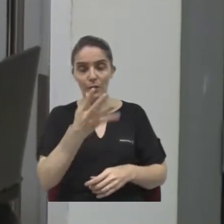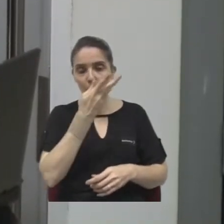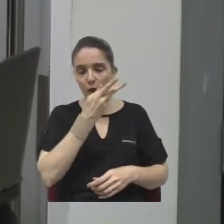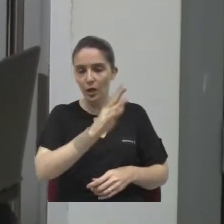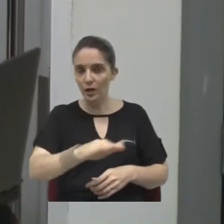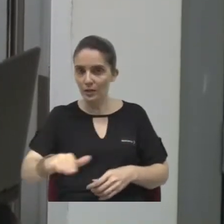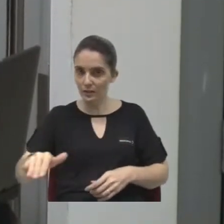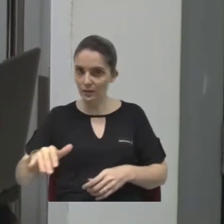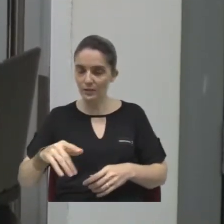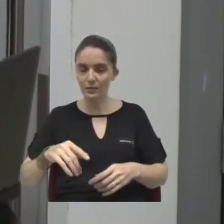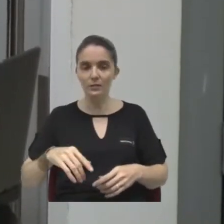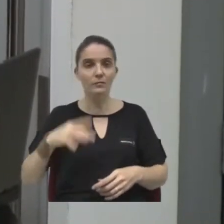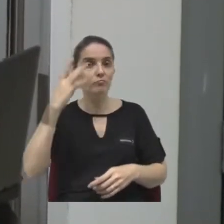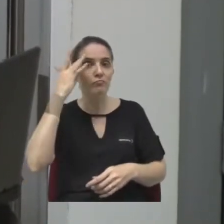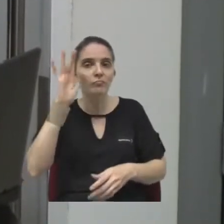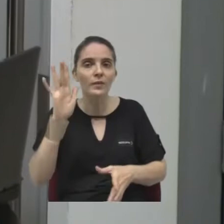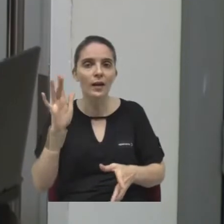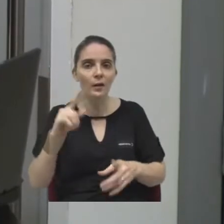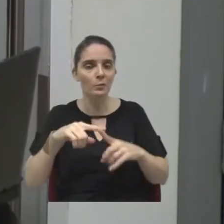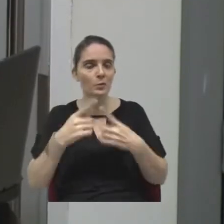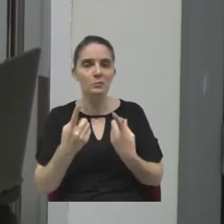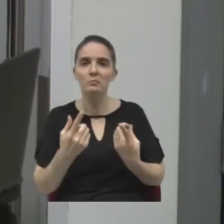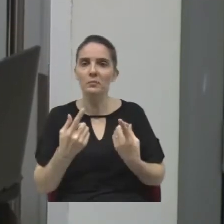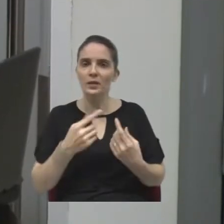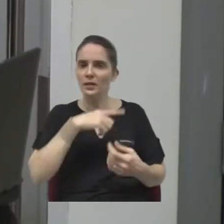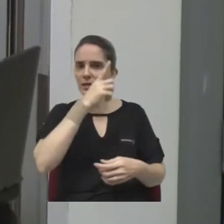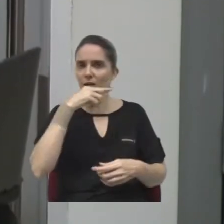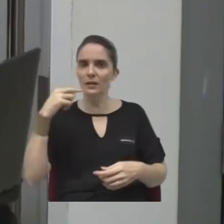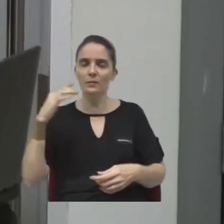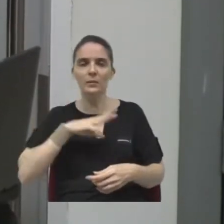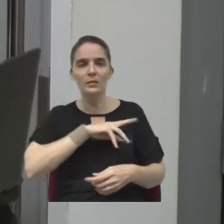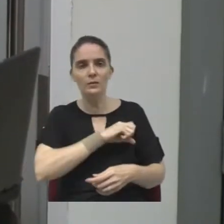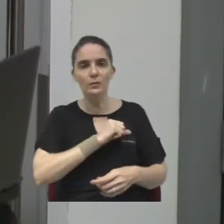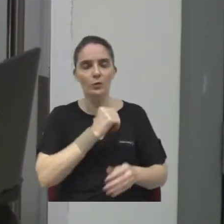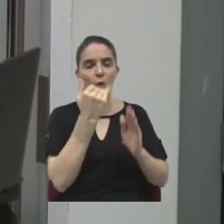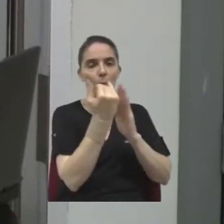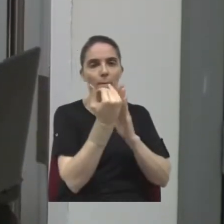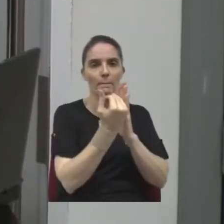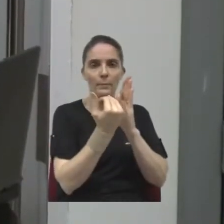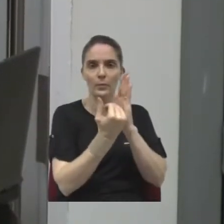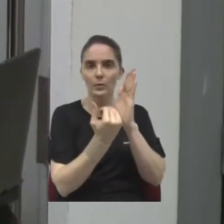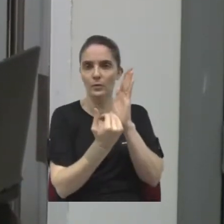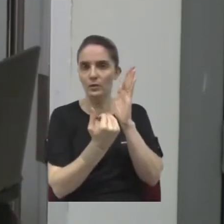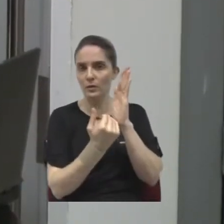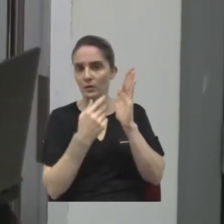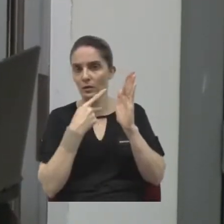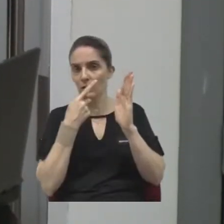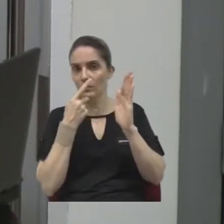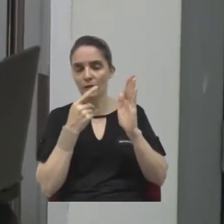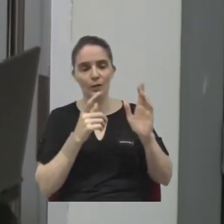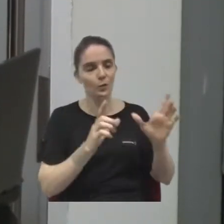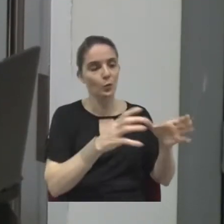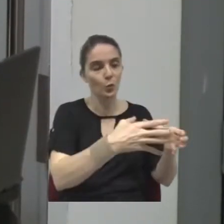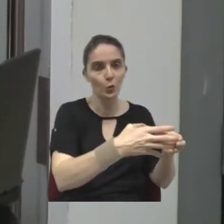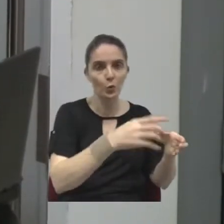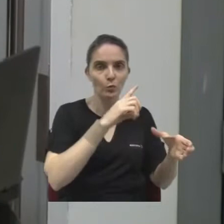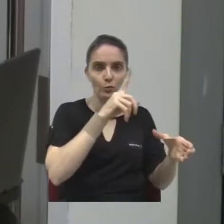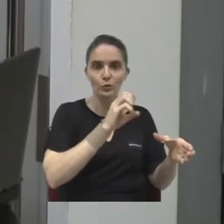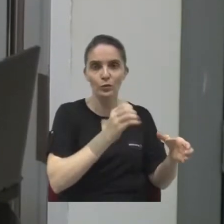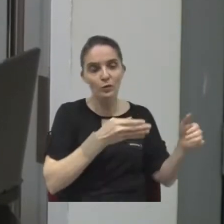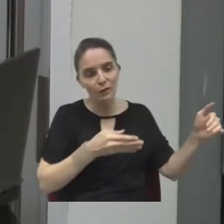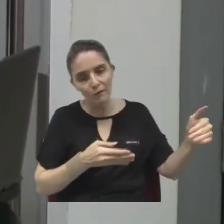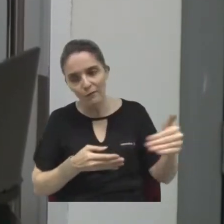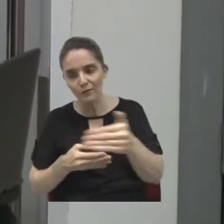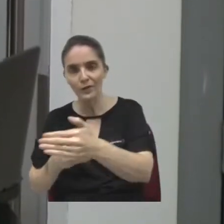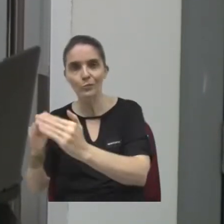nós achamos fantástico, inclusive eles estão com o programa que eles estão indo nas escolas, porque às vezes as escolas têm dificuldade de levar